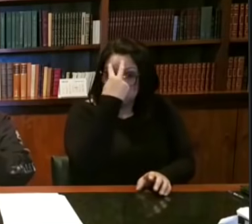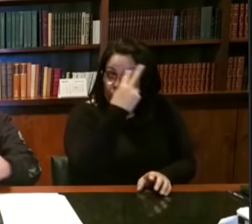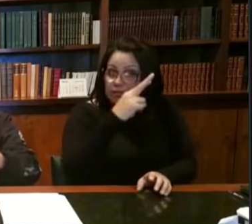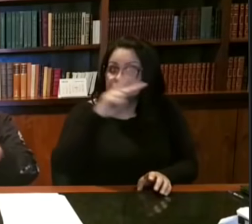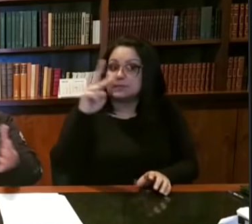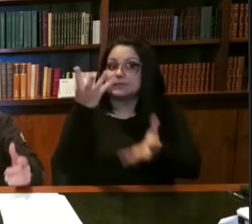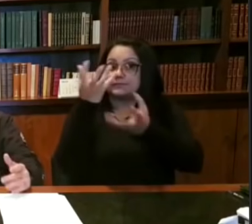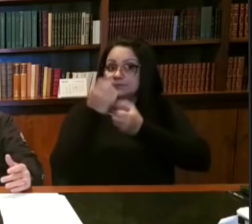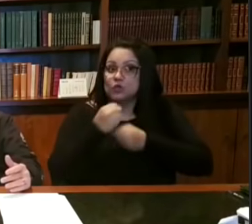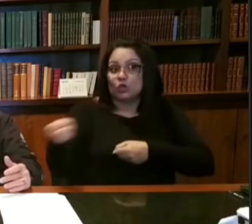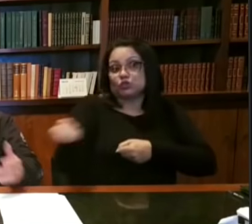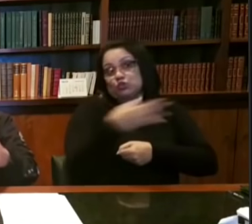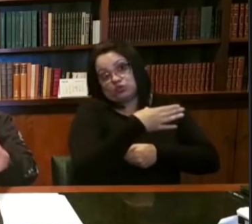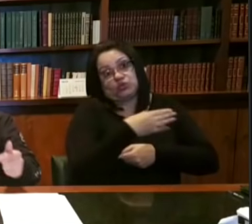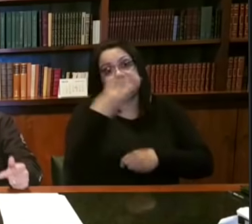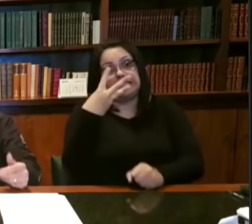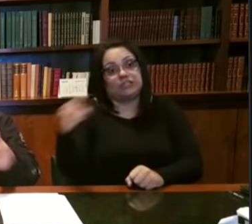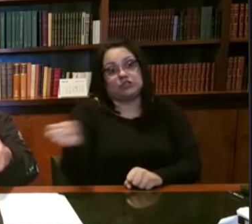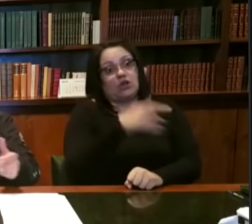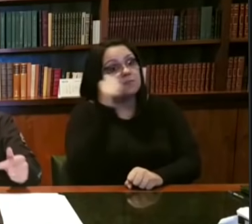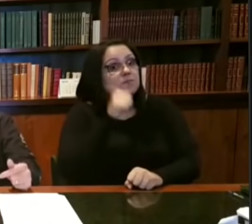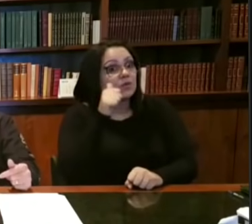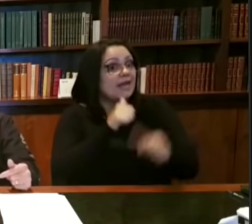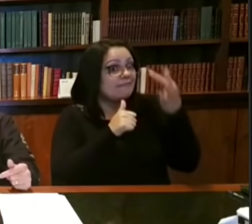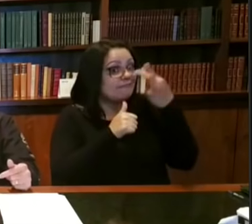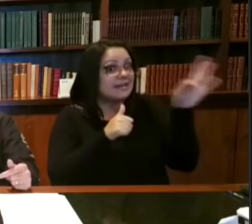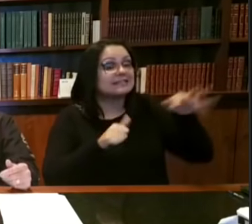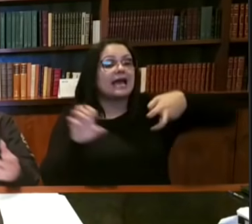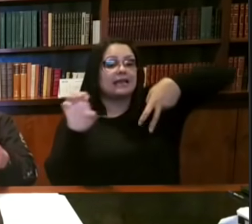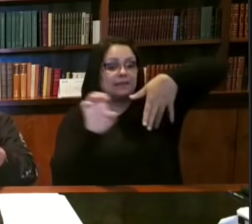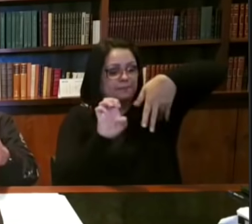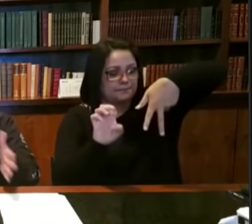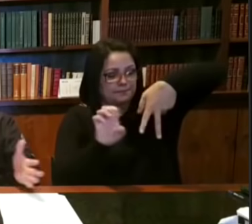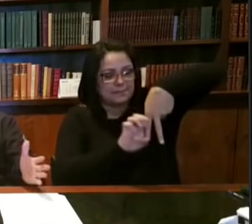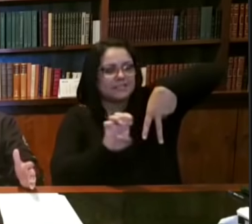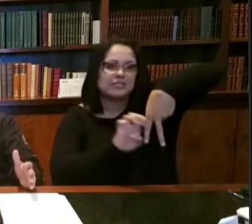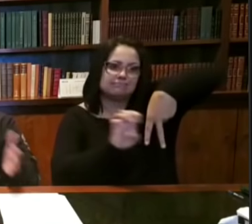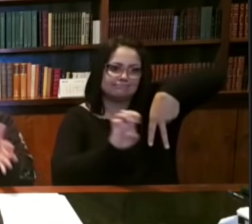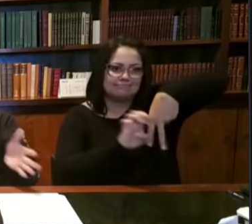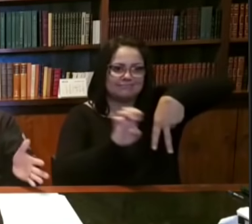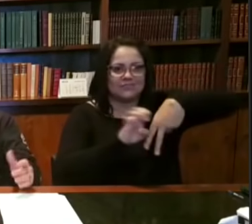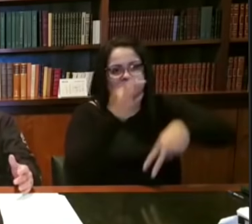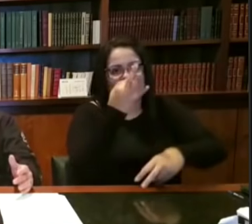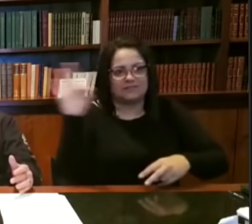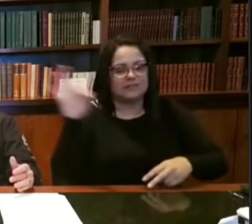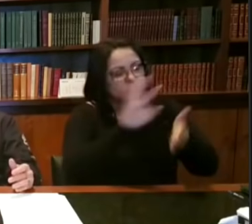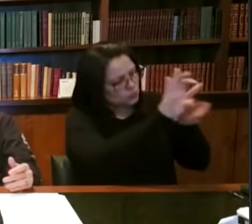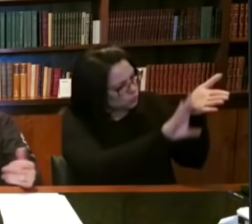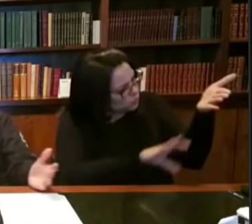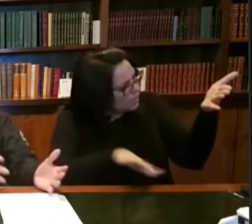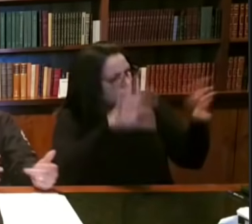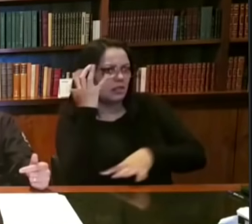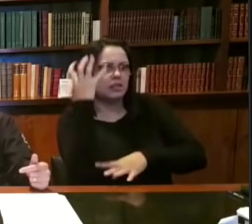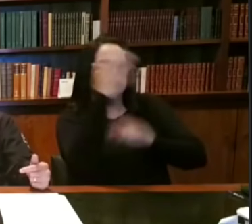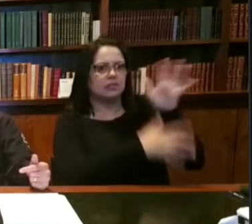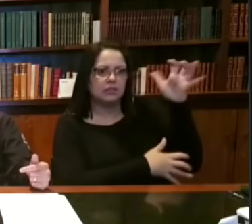credenciais de 3 novos embaixadores no Brasil. Né? Uma embaixadora da França, e ela é dessa questão ambiental, né? Vimos o currículo dela. Eu